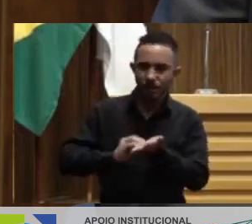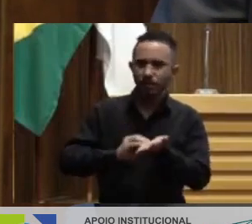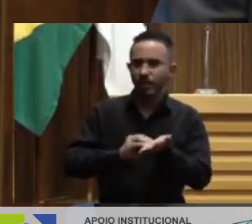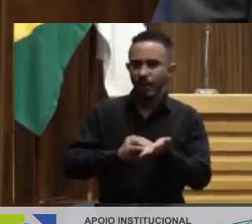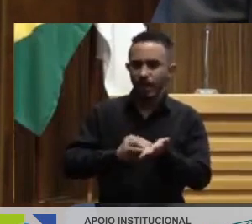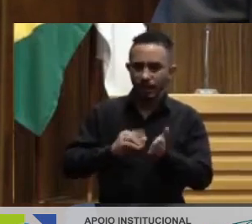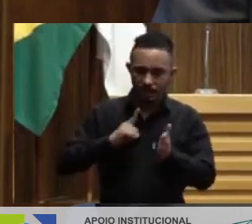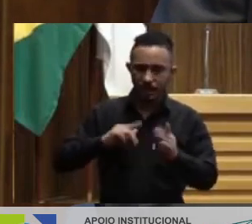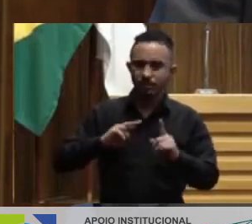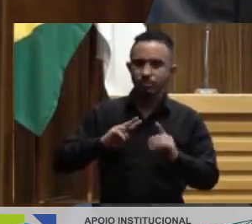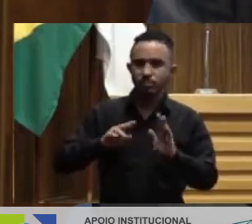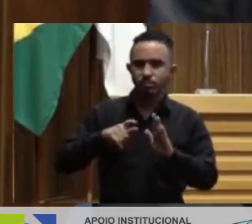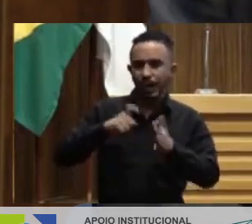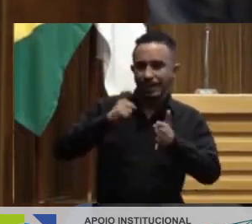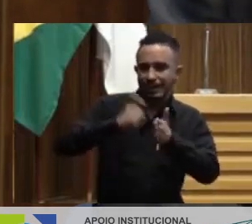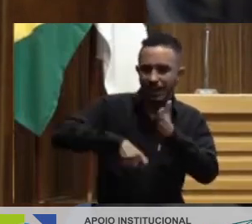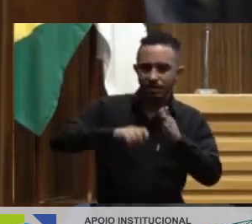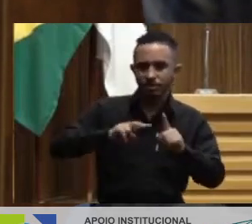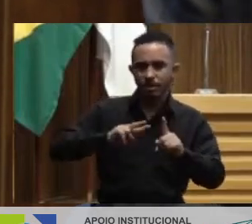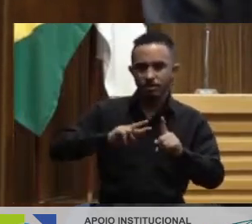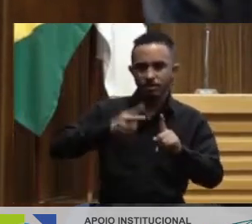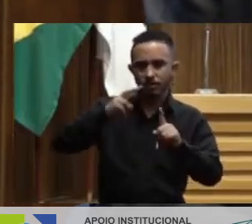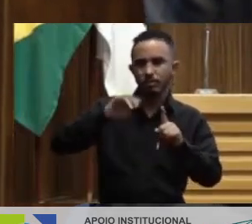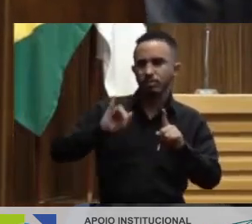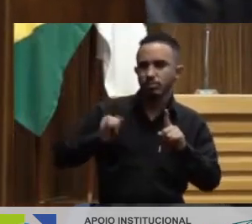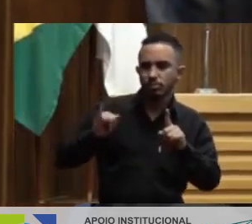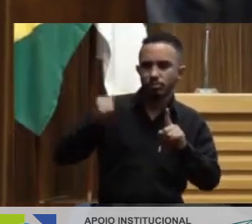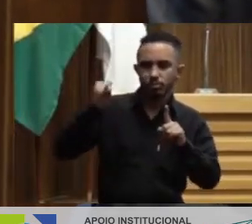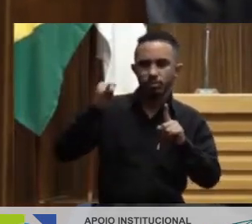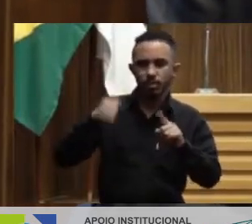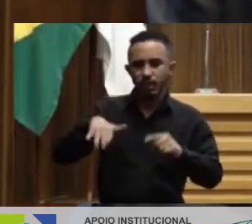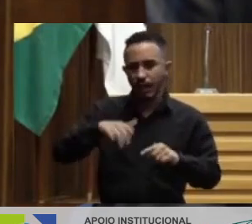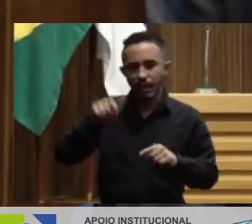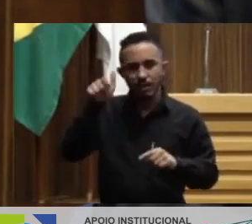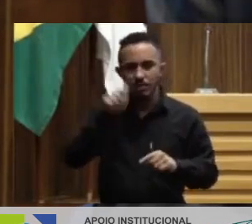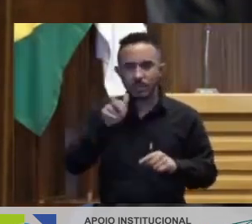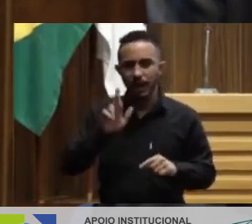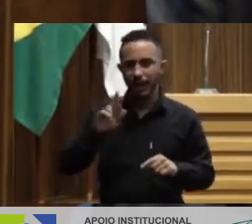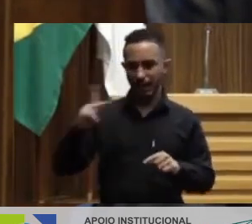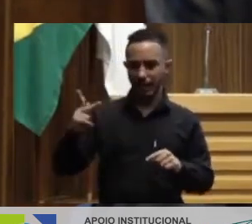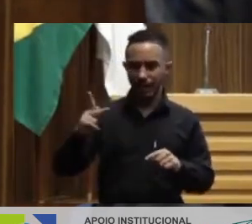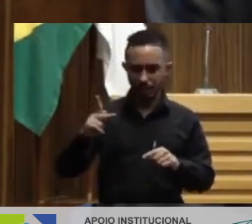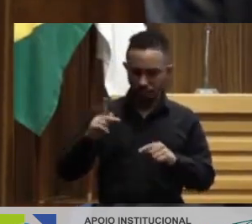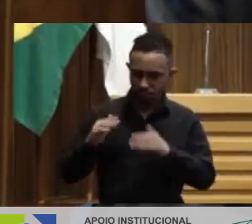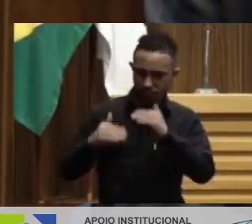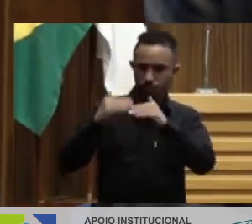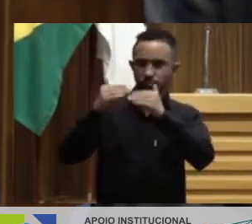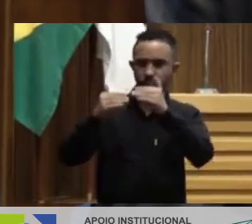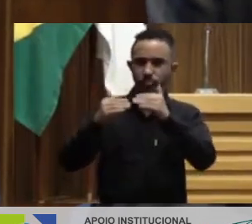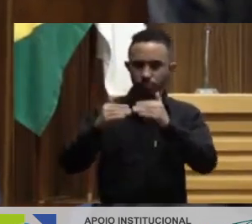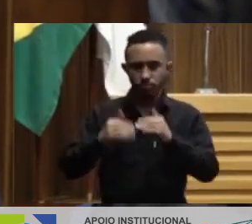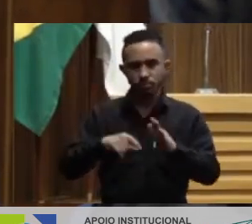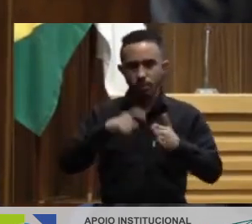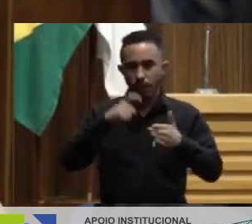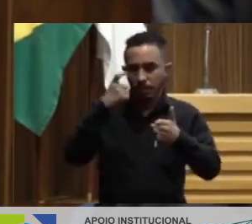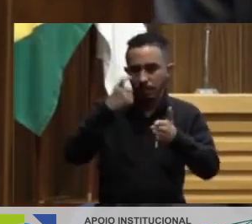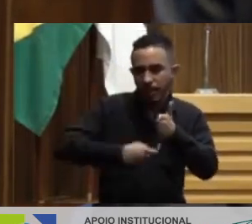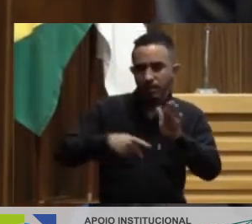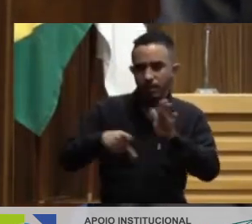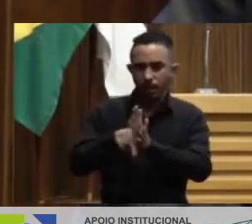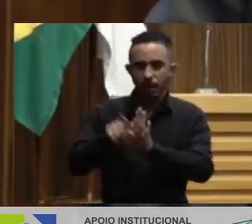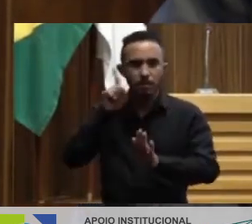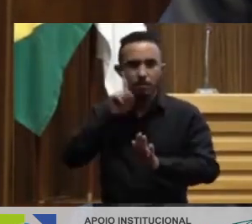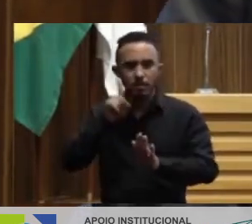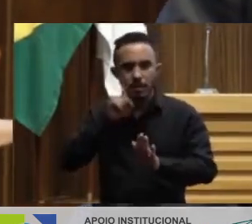aumentando a taxa de juros, estou vendo a Helena também, nossa diretora de Recursos Humanos e Tecnologia, estão aumentando as taxas de juros americanas, nós